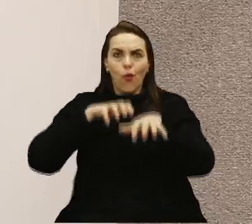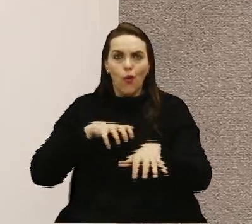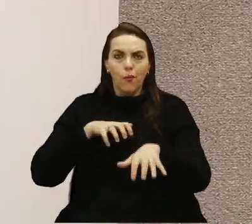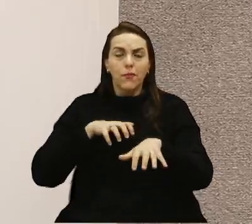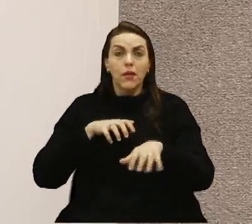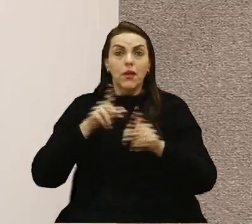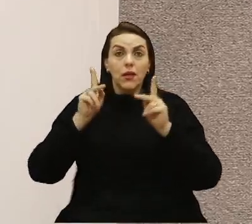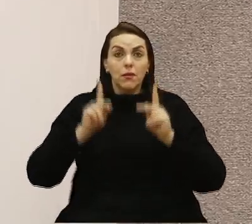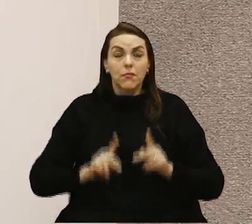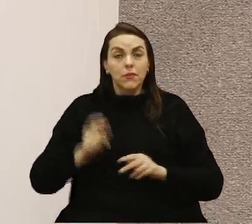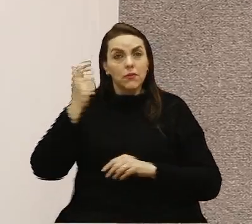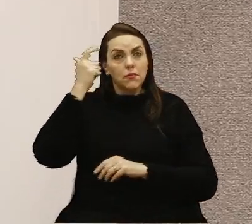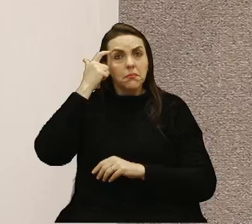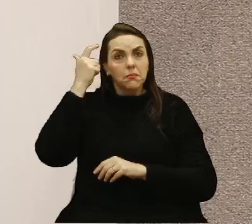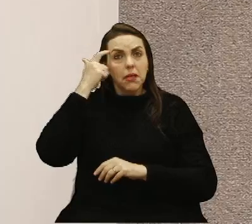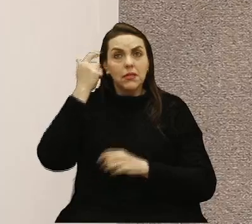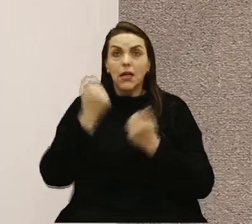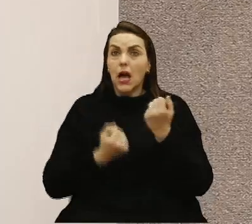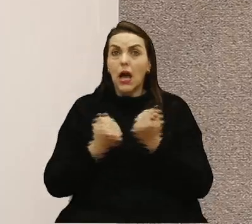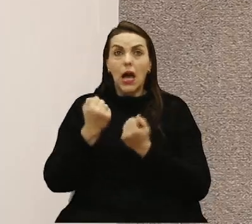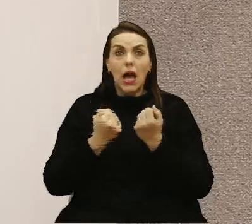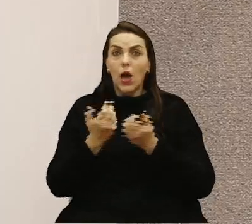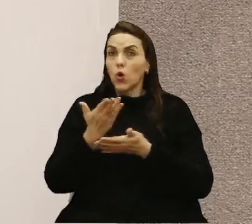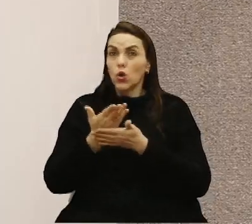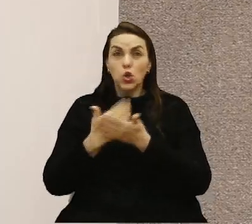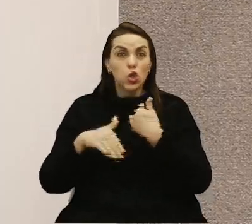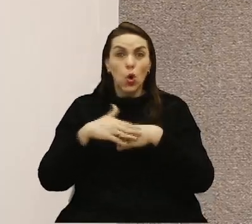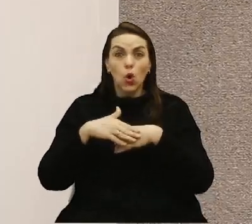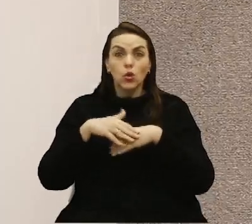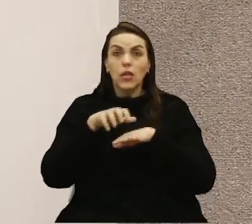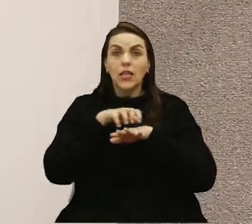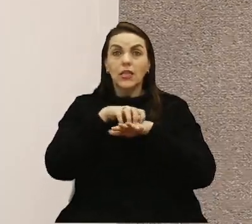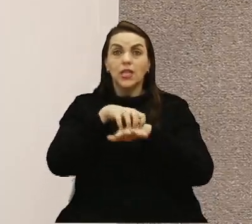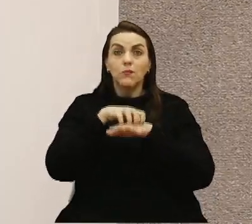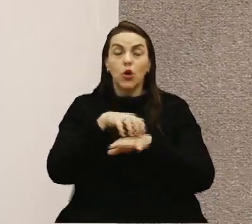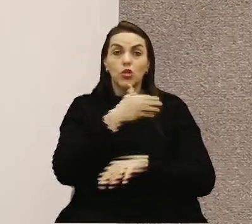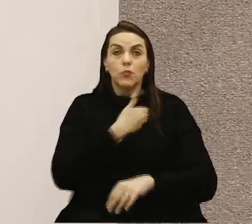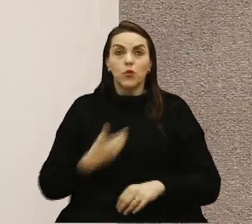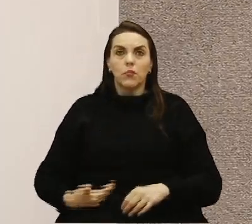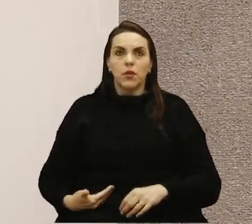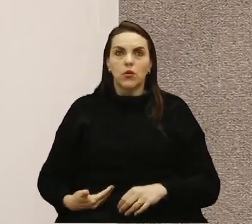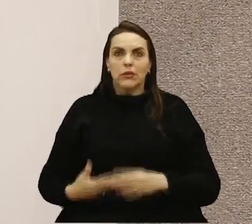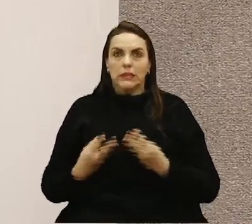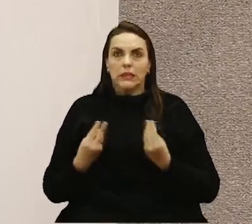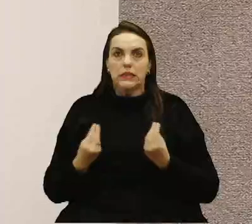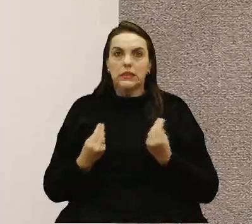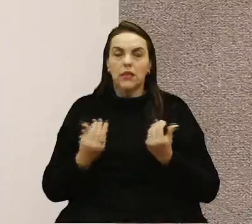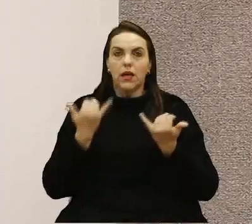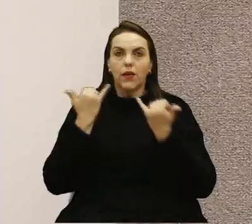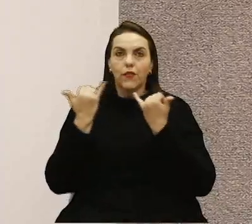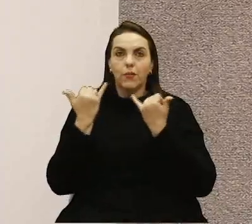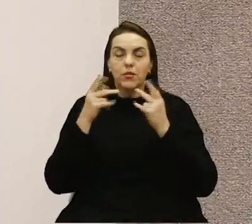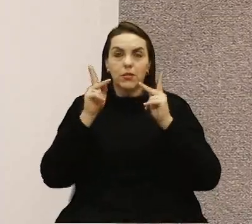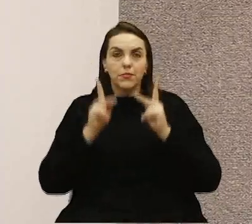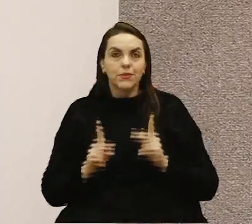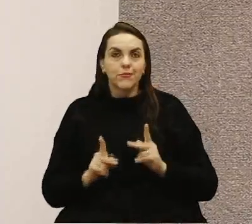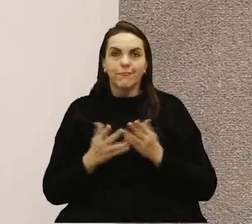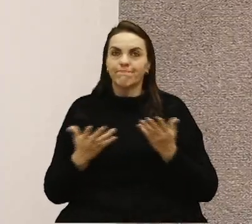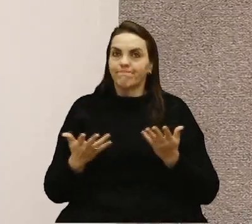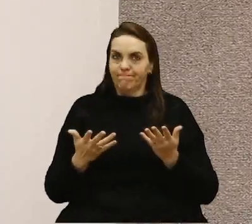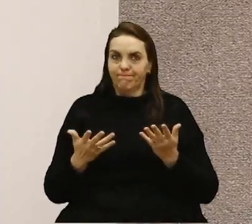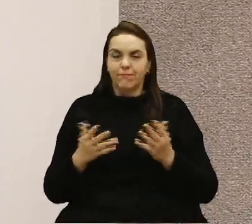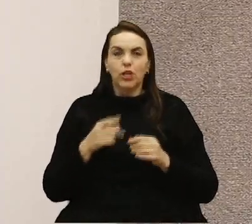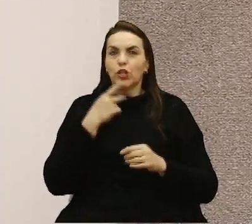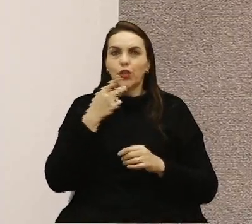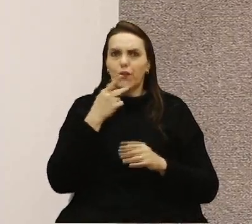muita gente seria um dia sem carro em todos os aspectos, inclusive transporte público. Então veja como a informação chega para as pessoas muitas vezes, né? E eu não estou falando